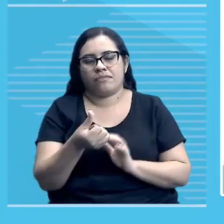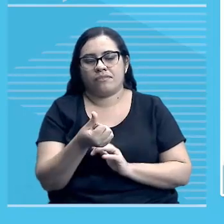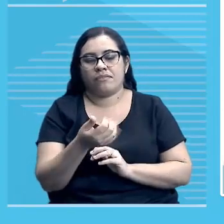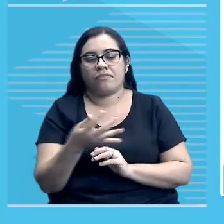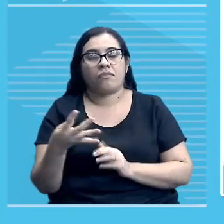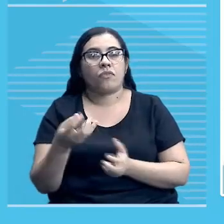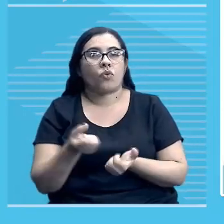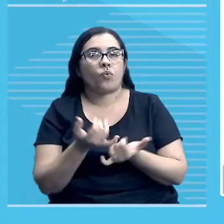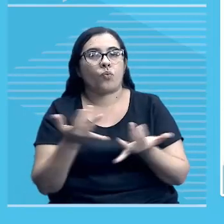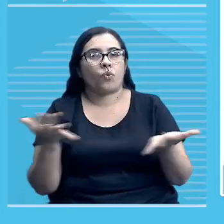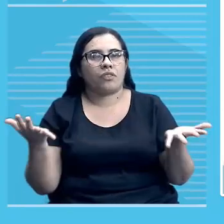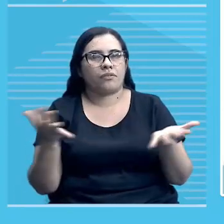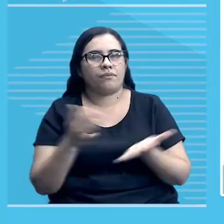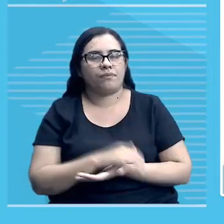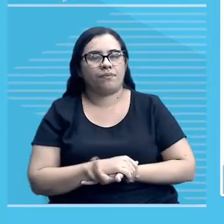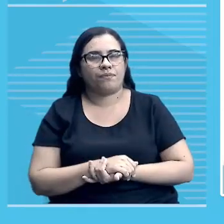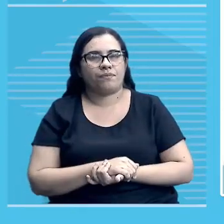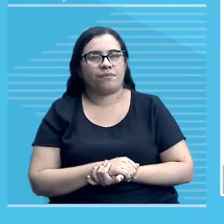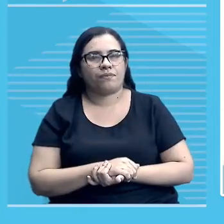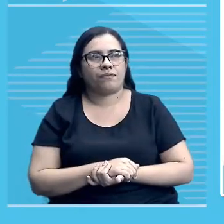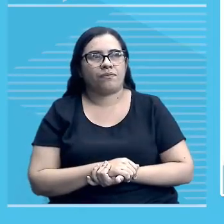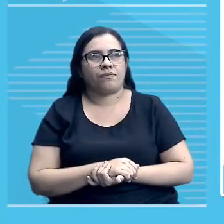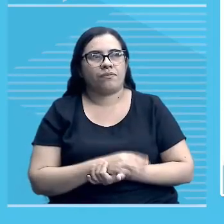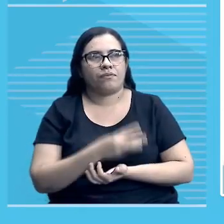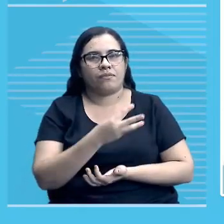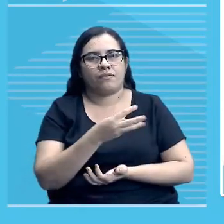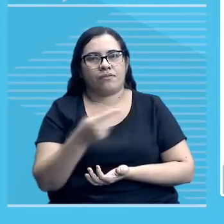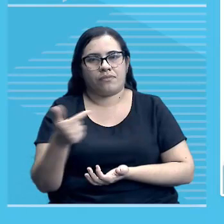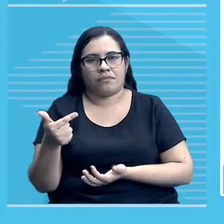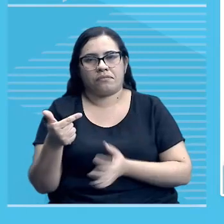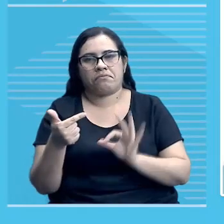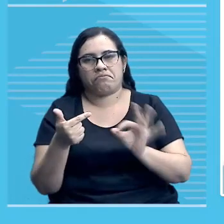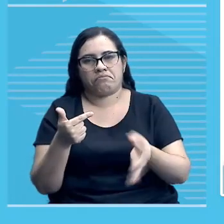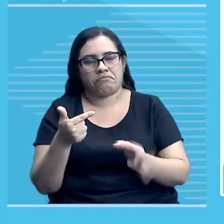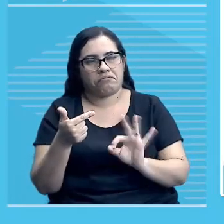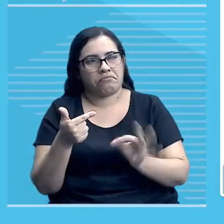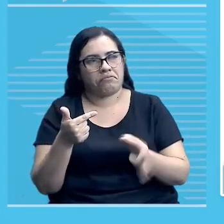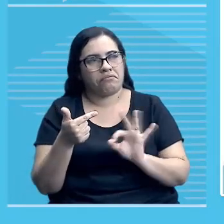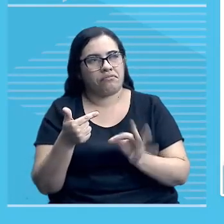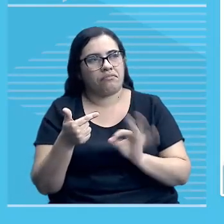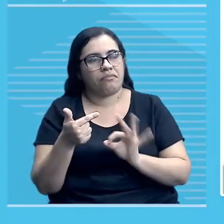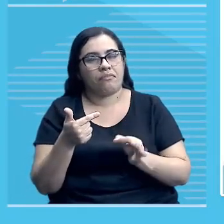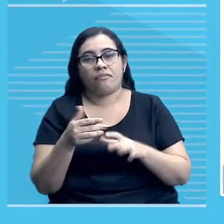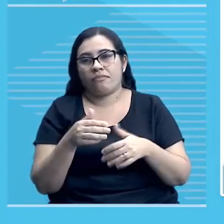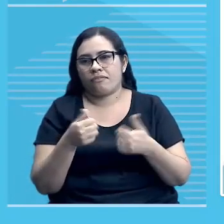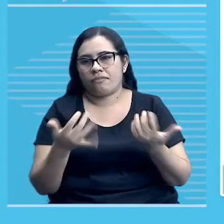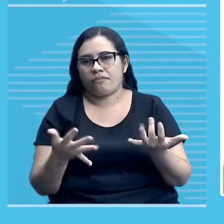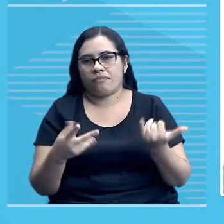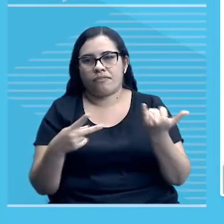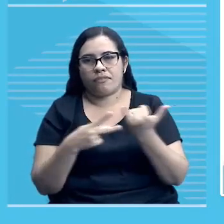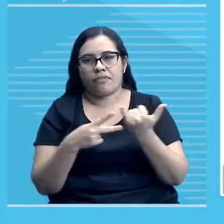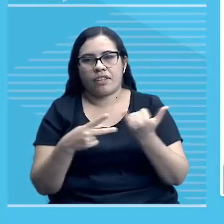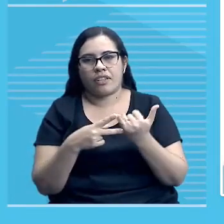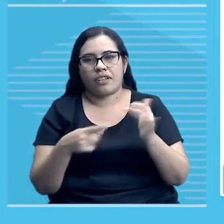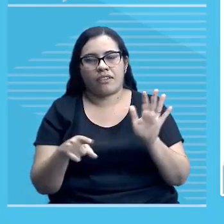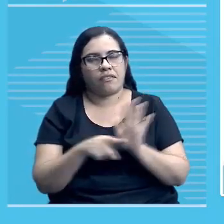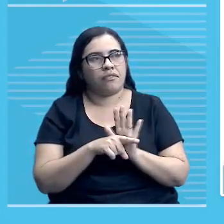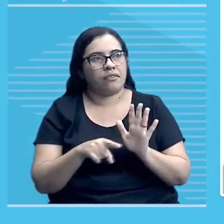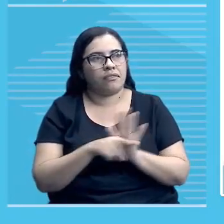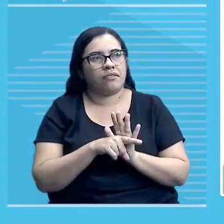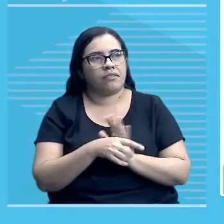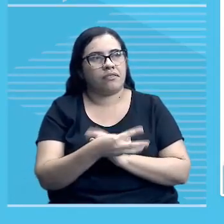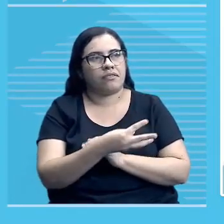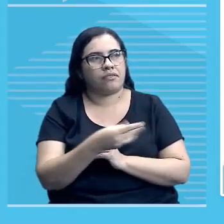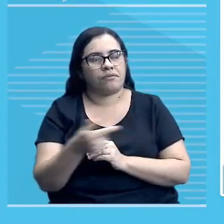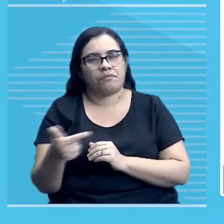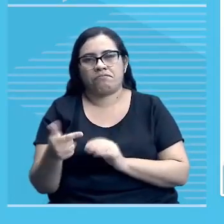64. Dá 32, né? O nosso delta dá menos